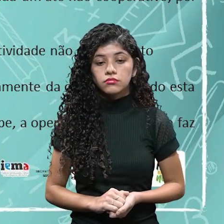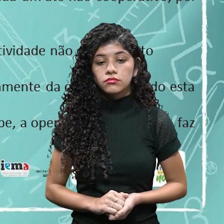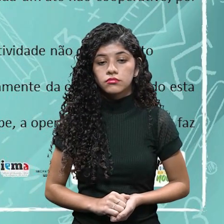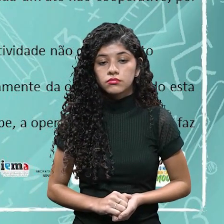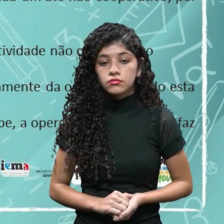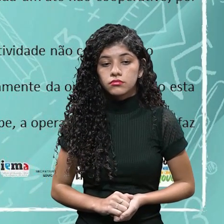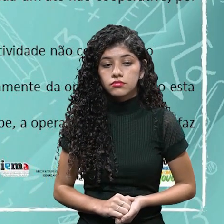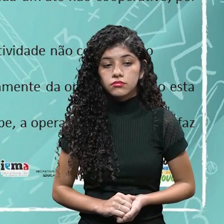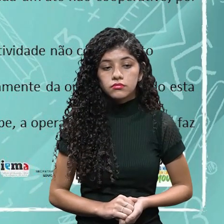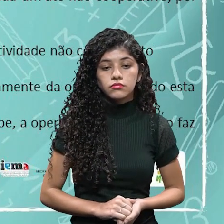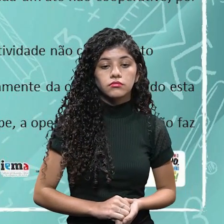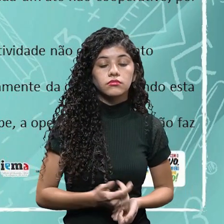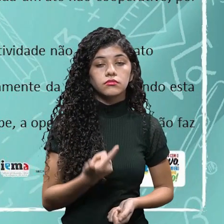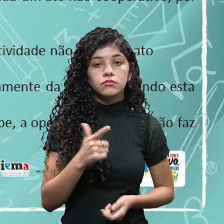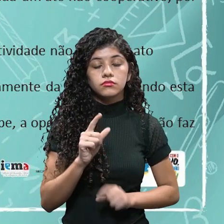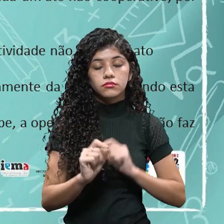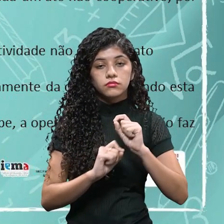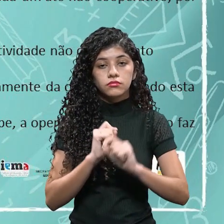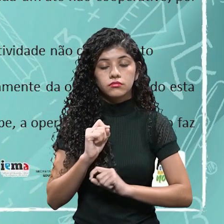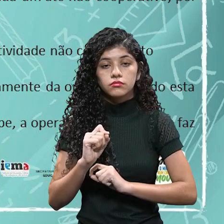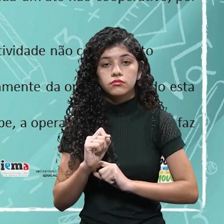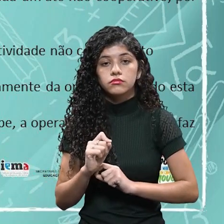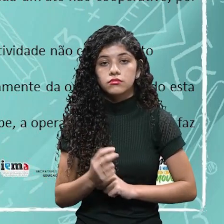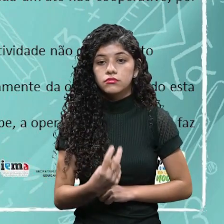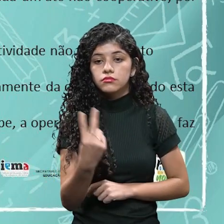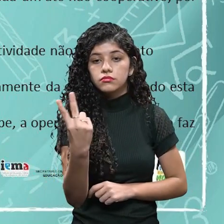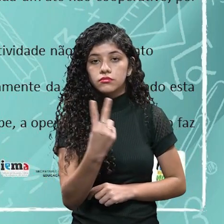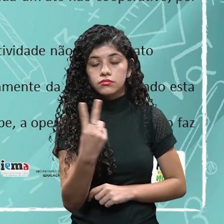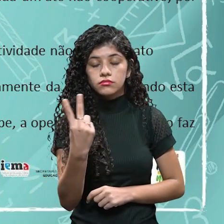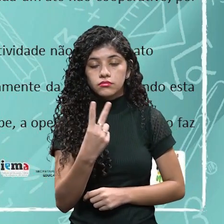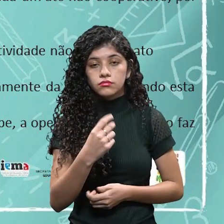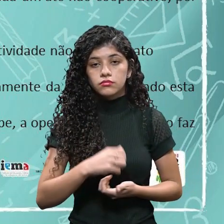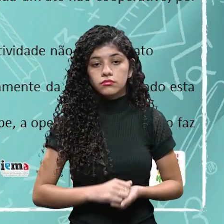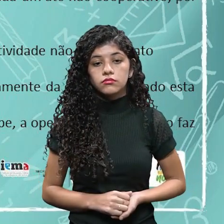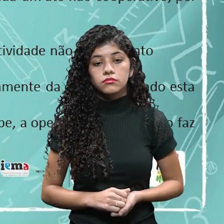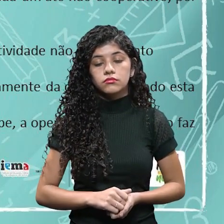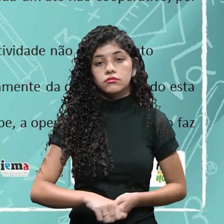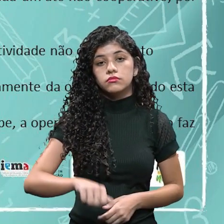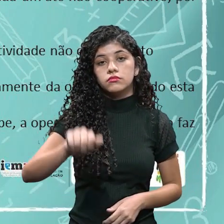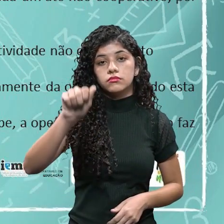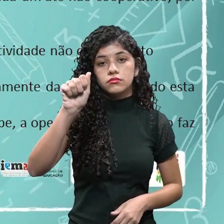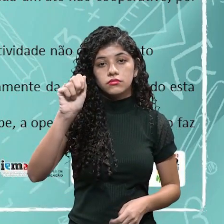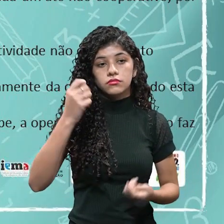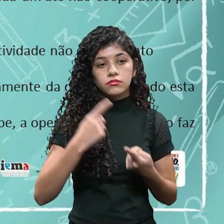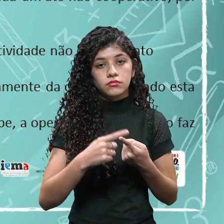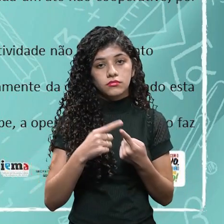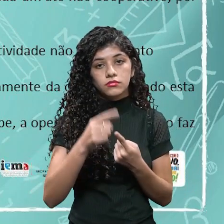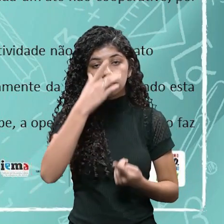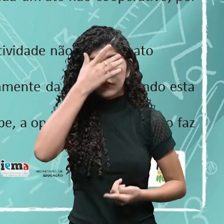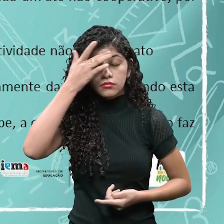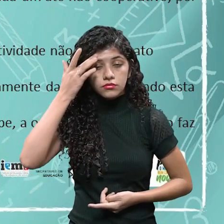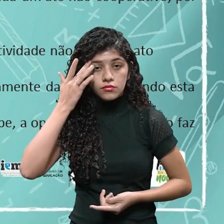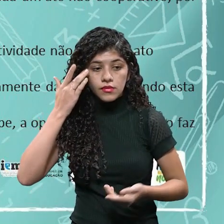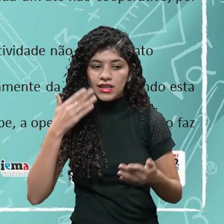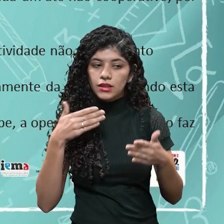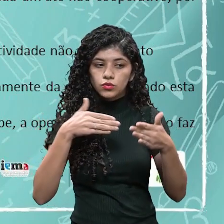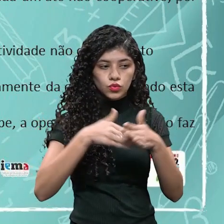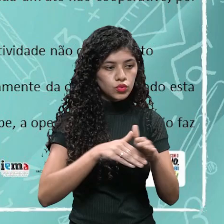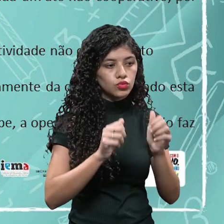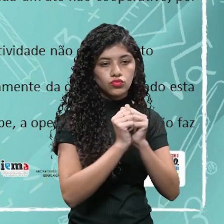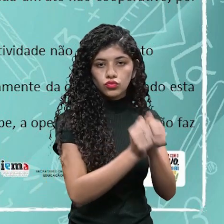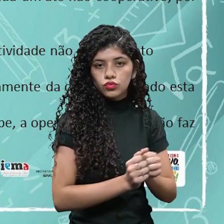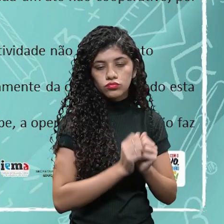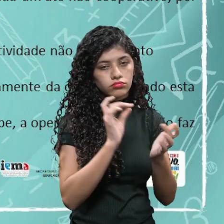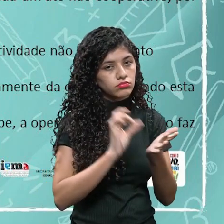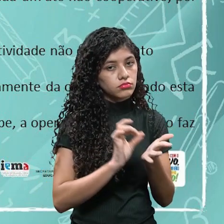imobilizado. Esta venda não constitui o ato cooperativo por duas razões. Letra A, porque o cooperado não participa diretamente da